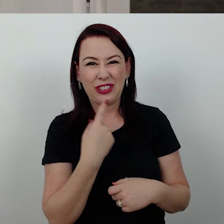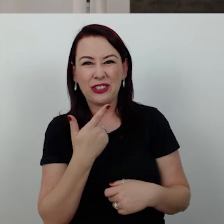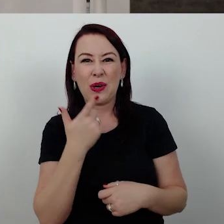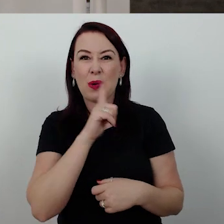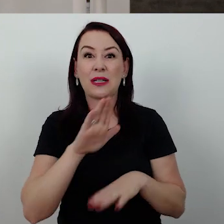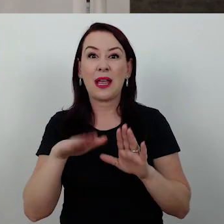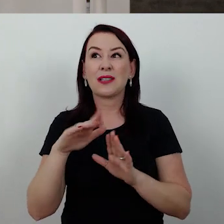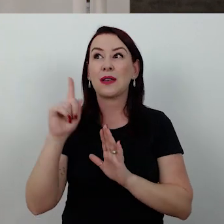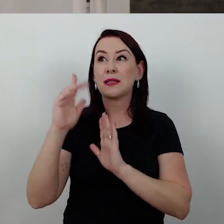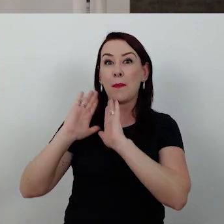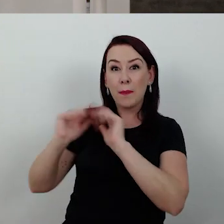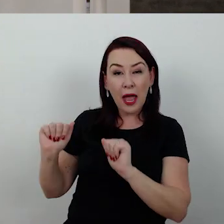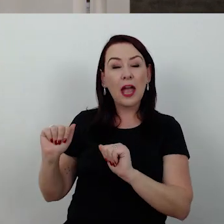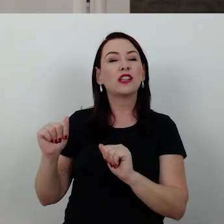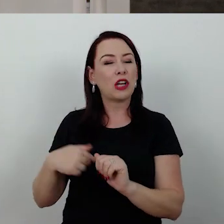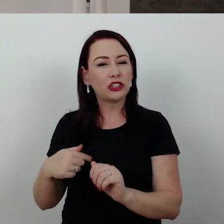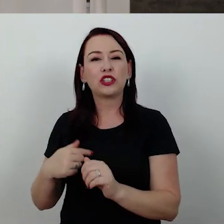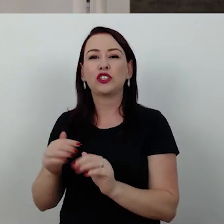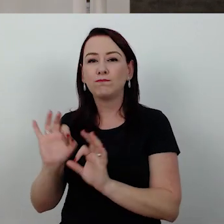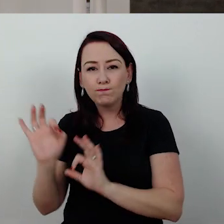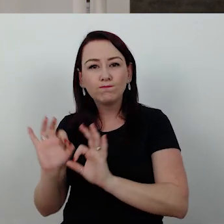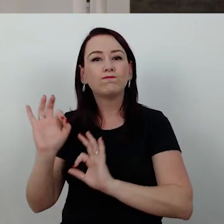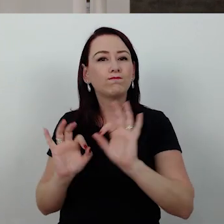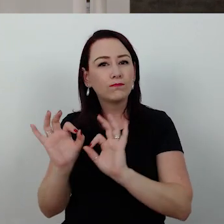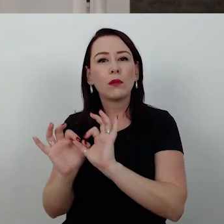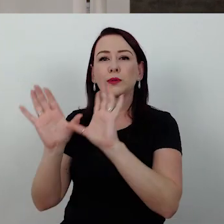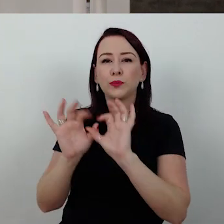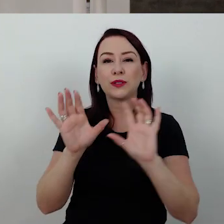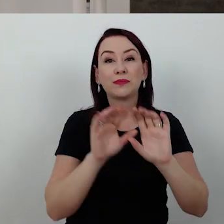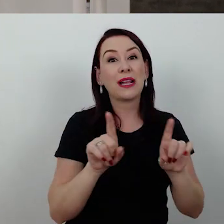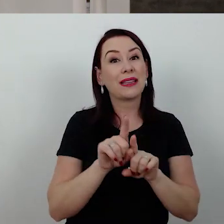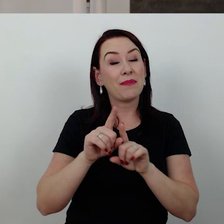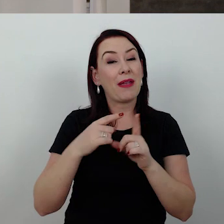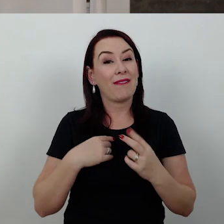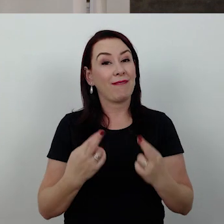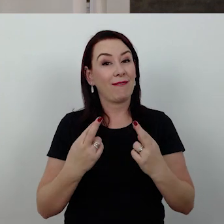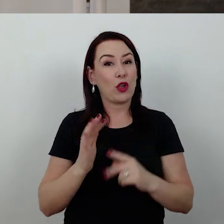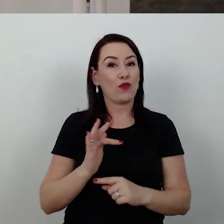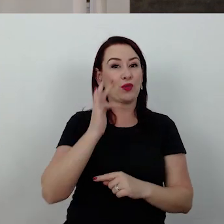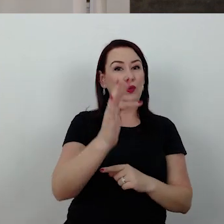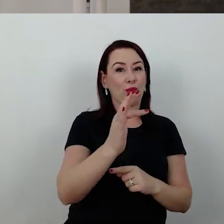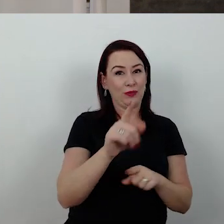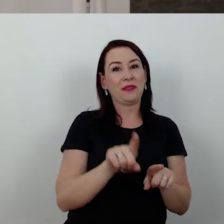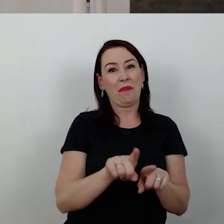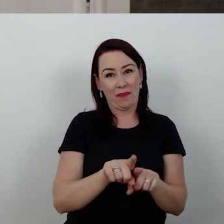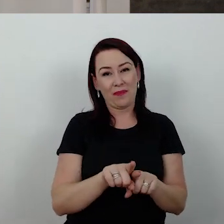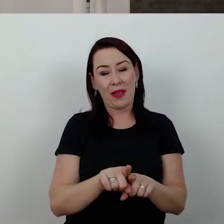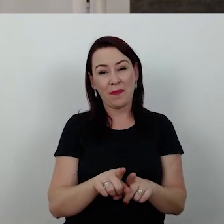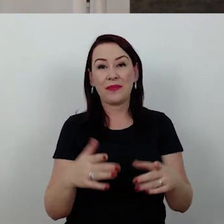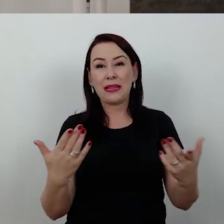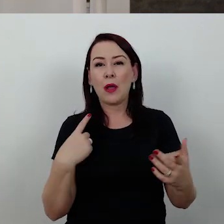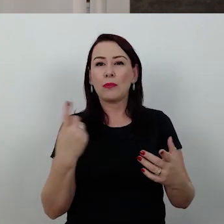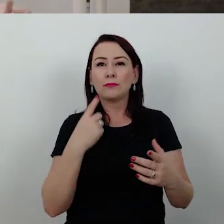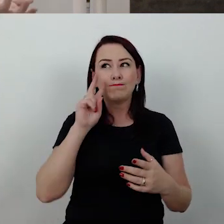conseguir atender um pedido de filmagem hoje. Mas aí a gente começa a prospectar também outros lugares, né? E